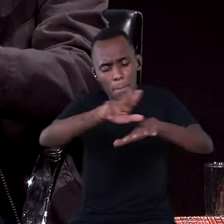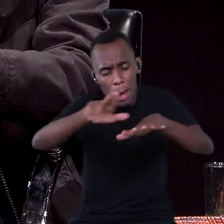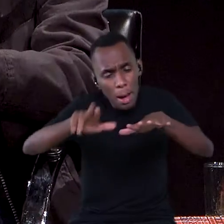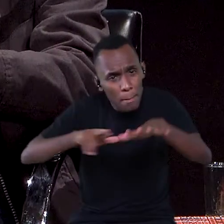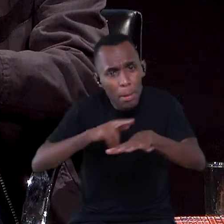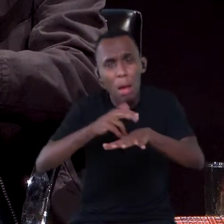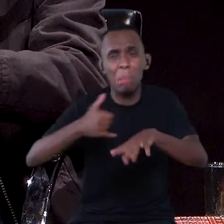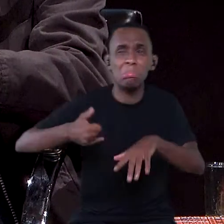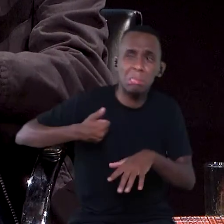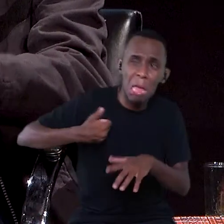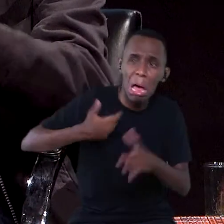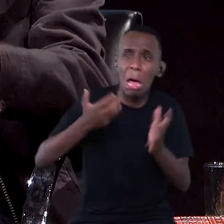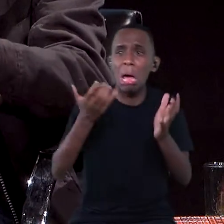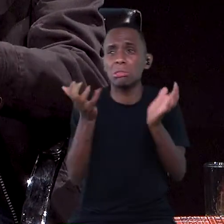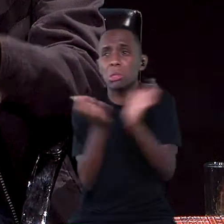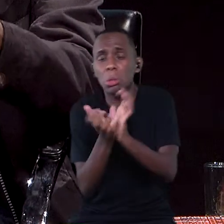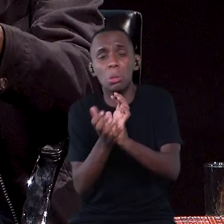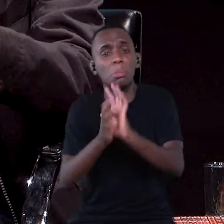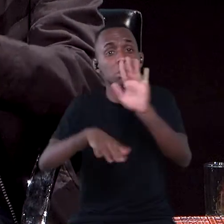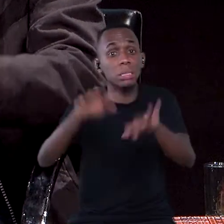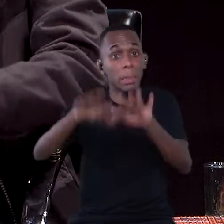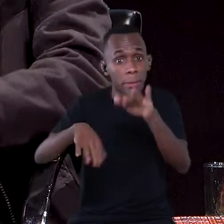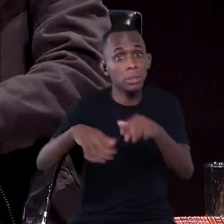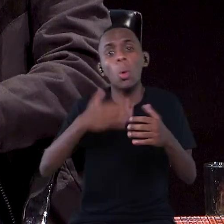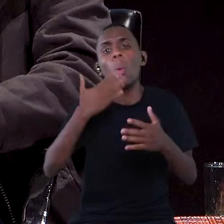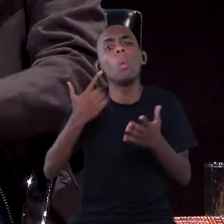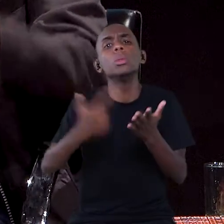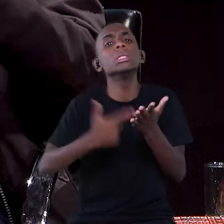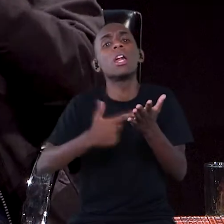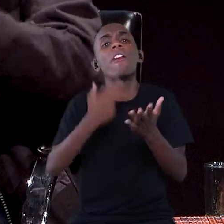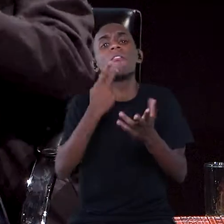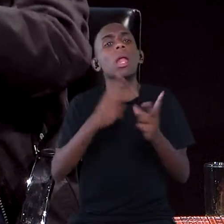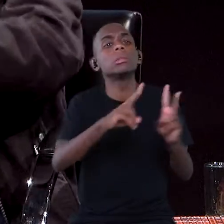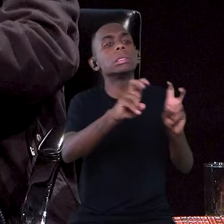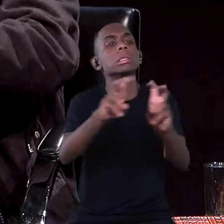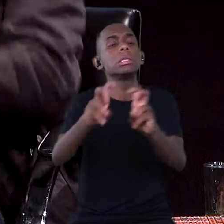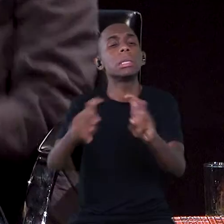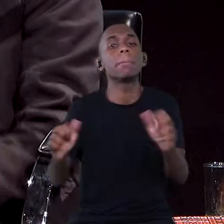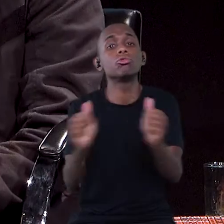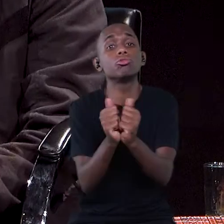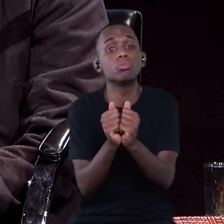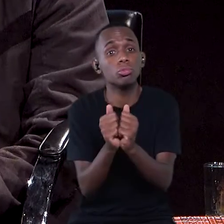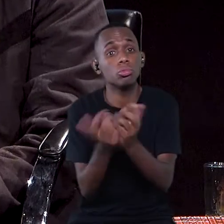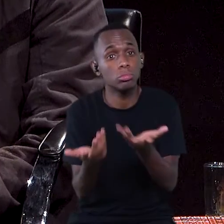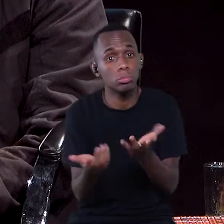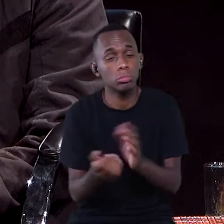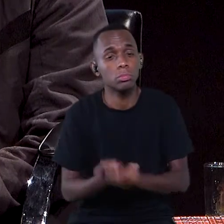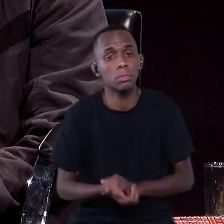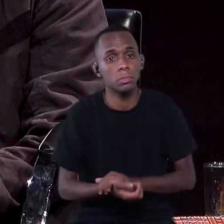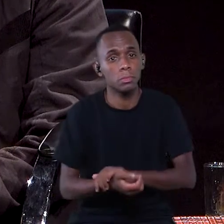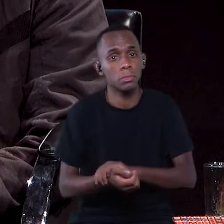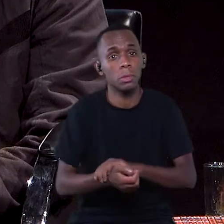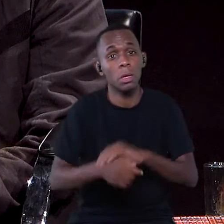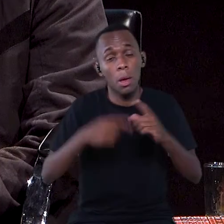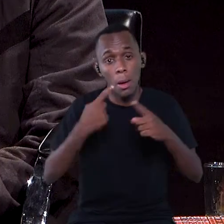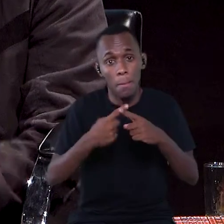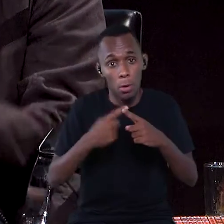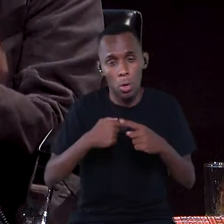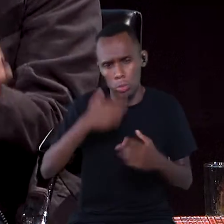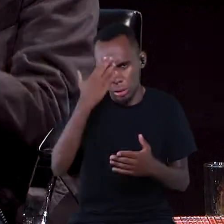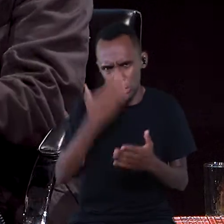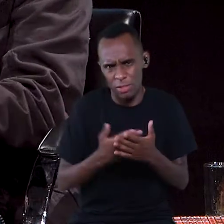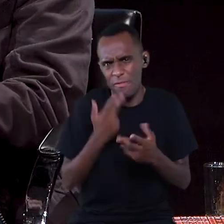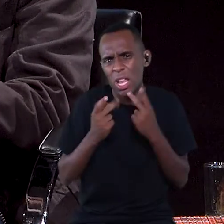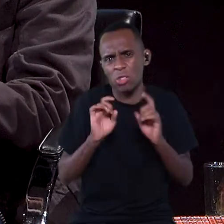seja de faixa etária. Que literaturas estão falando desses temas todos, sem reproduzir estereótipos? Porque eu acho que